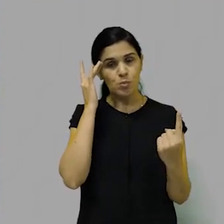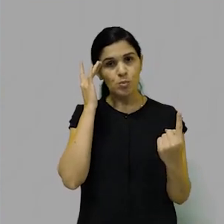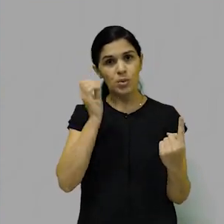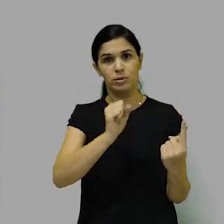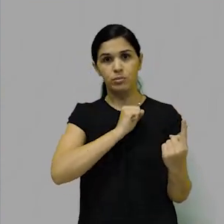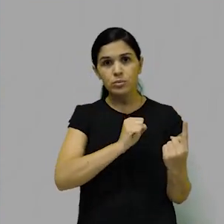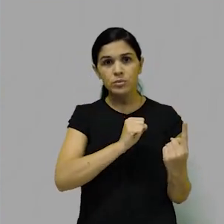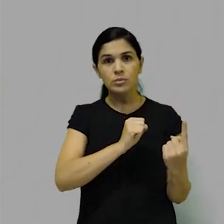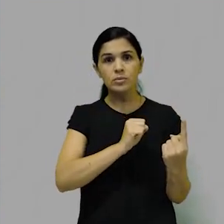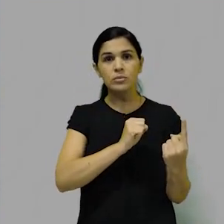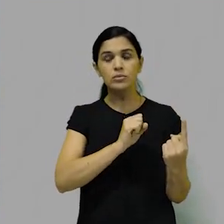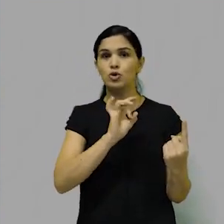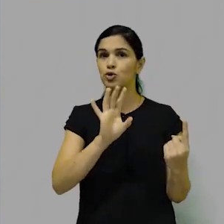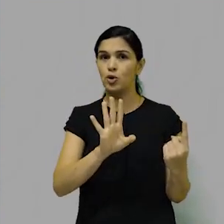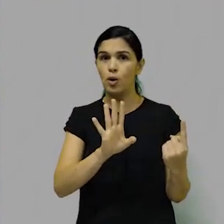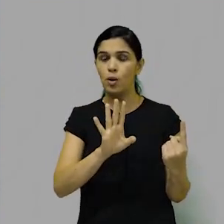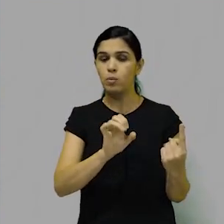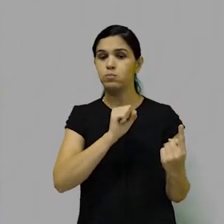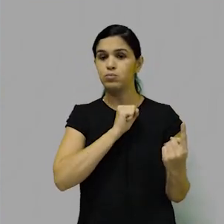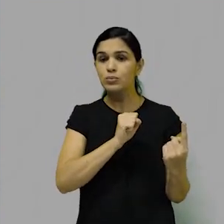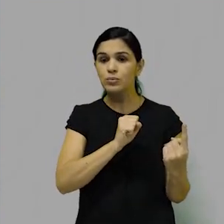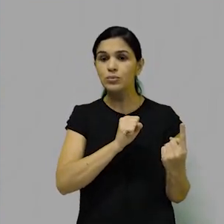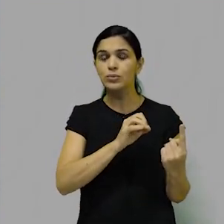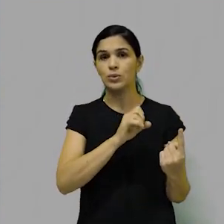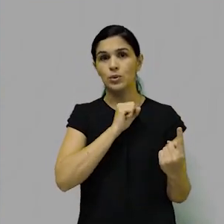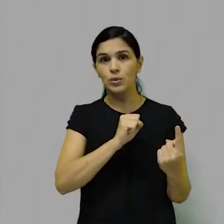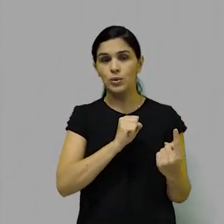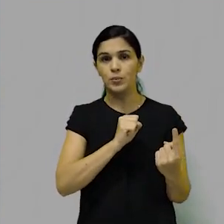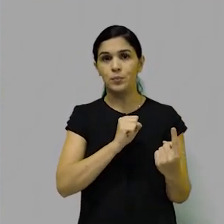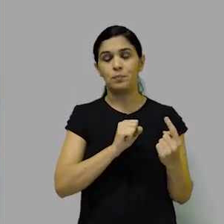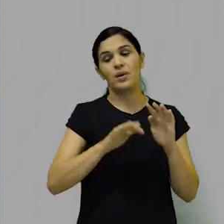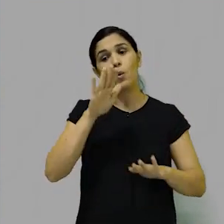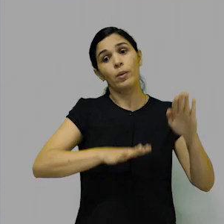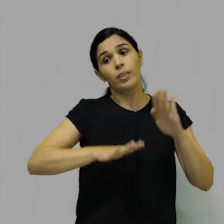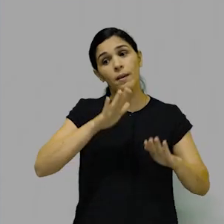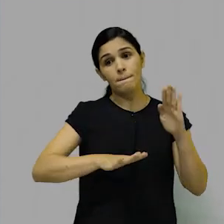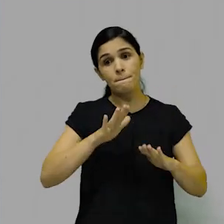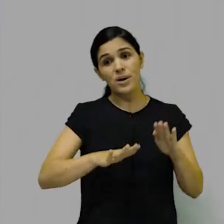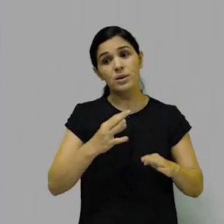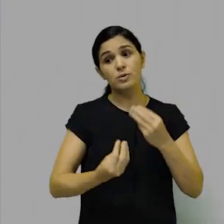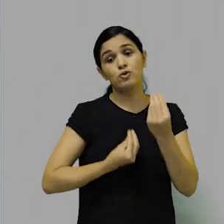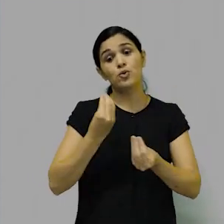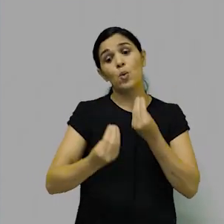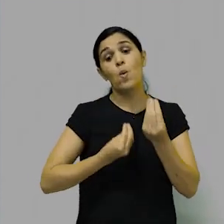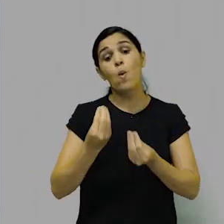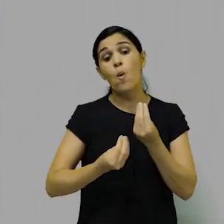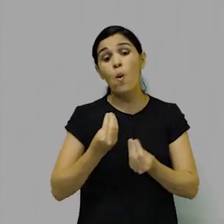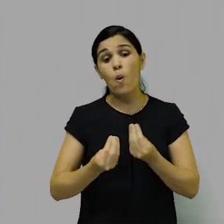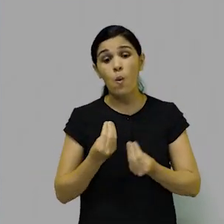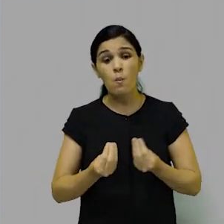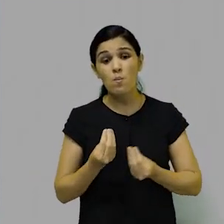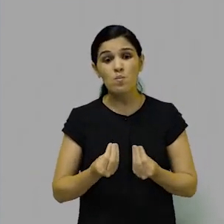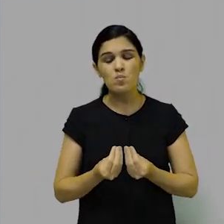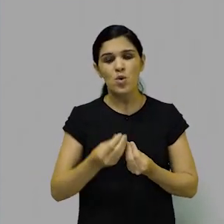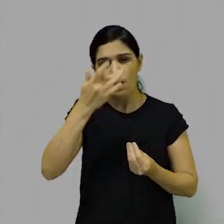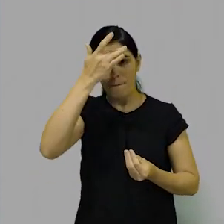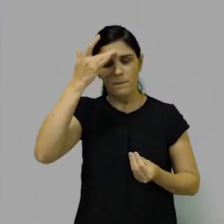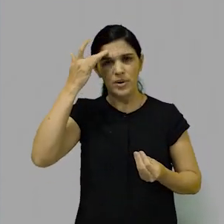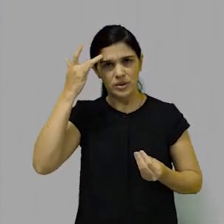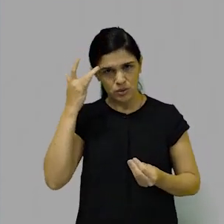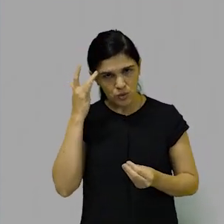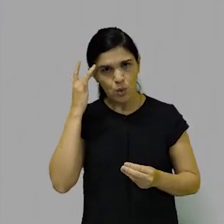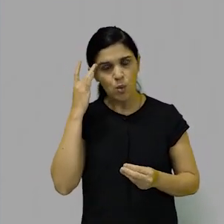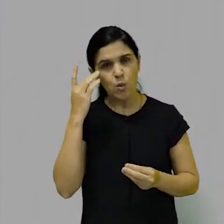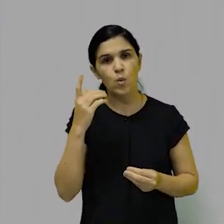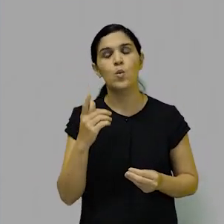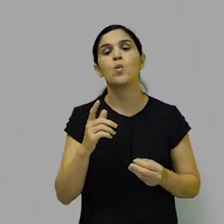ela depende de uma série de fatores, tá certo? Do indivíduo. Então, tá aqui, ó. Um indivíduo diagnosticado com bradicardia, com